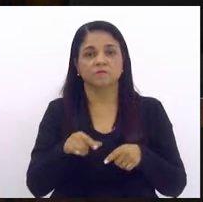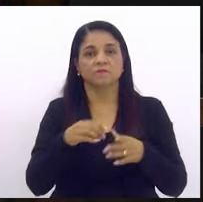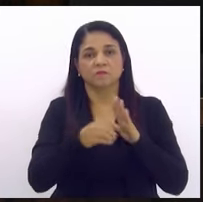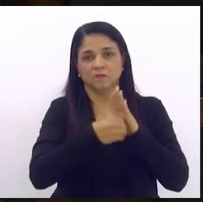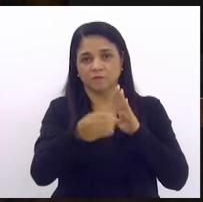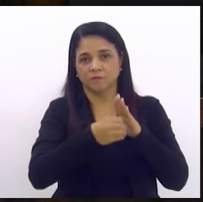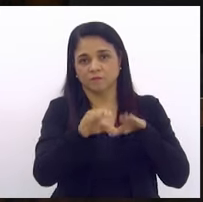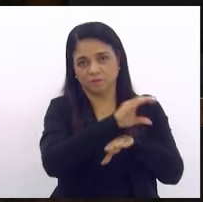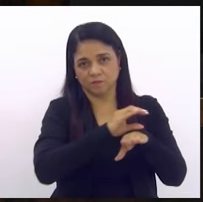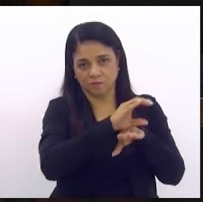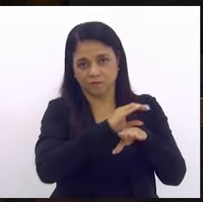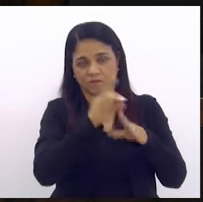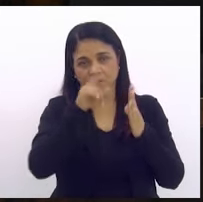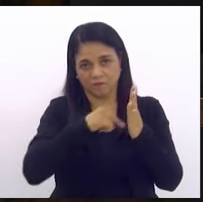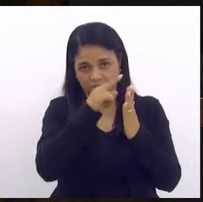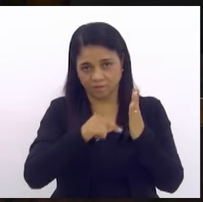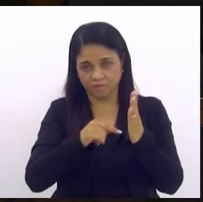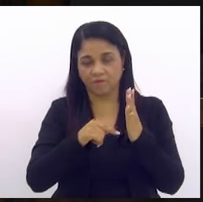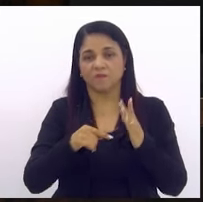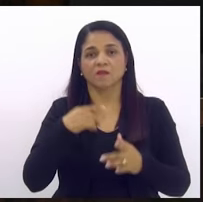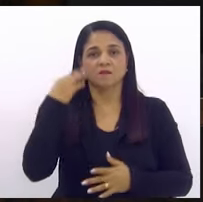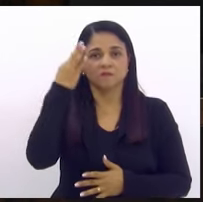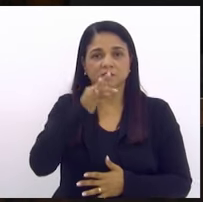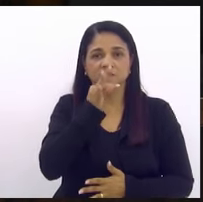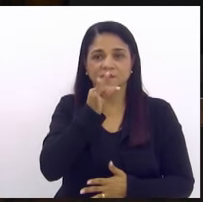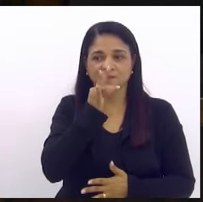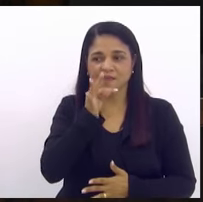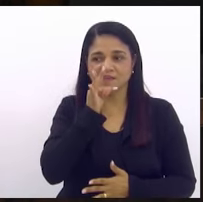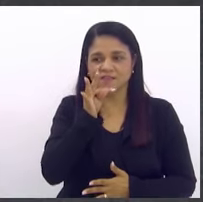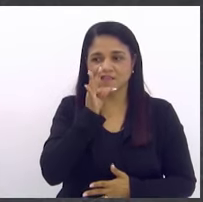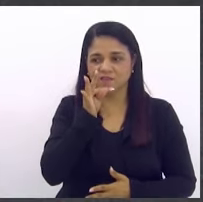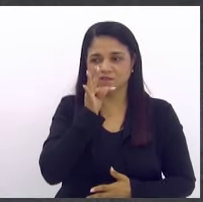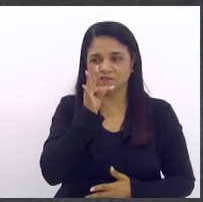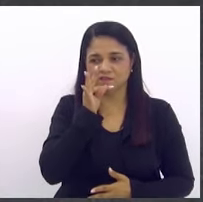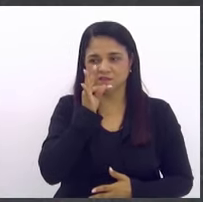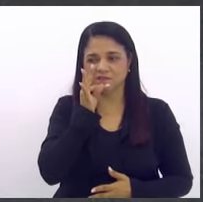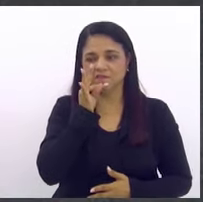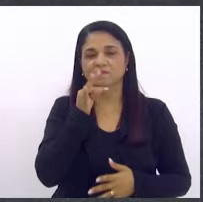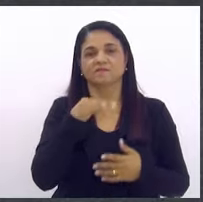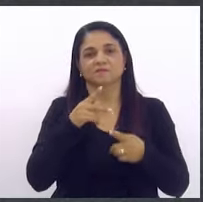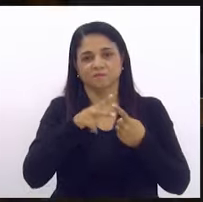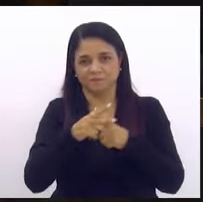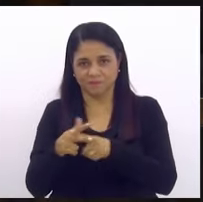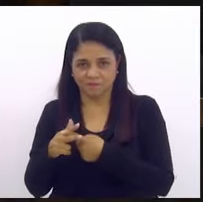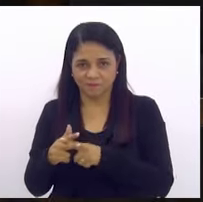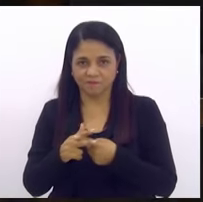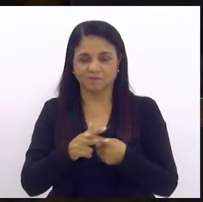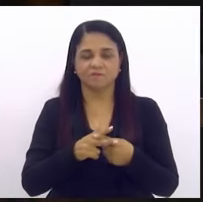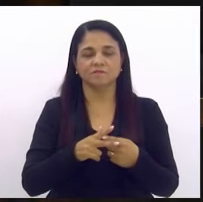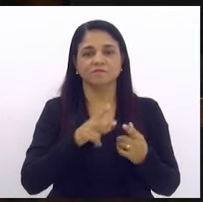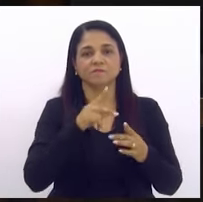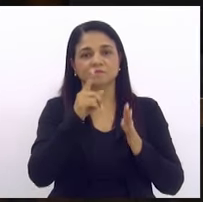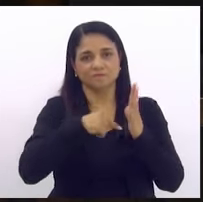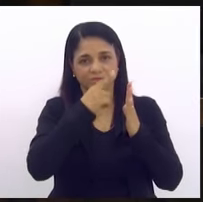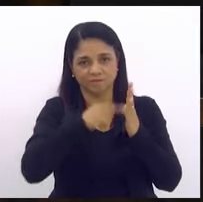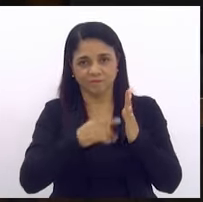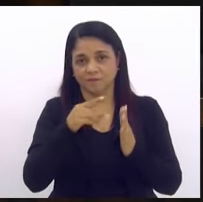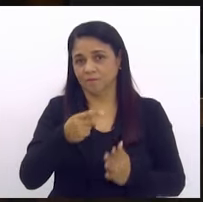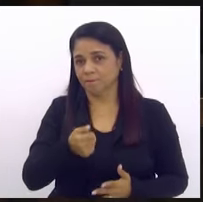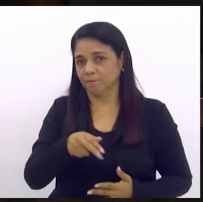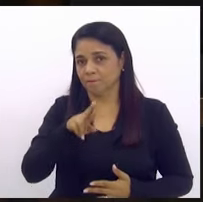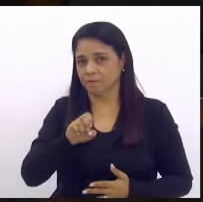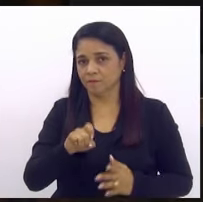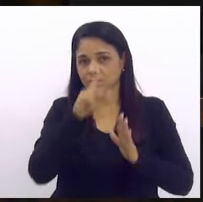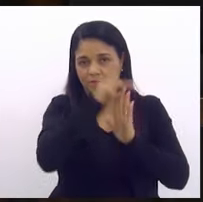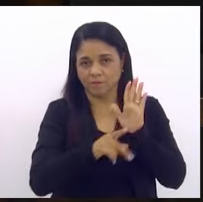Comissão de Emendas Constitucionais e Vetos, deputado Jorge Felipe Neto. Manutenção, presidente. Veto parcial aposto ao projeto de lei